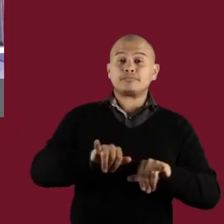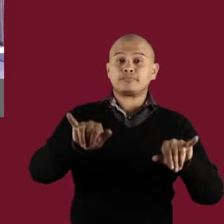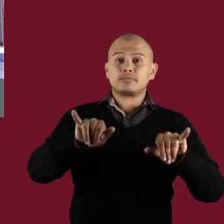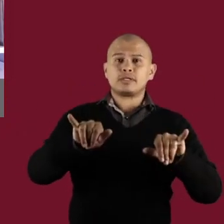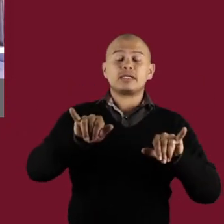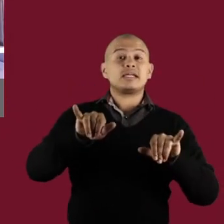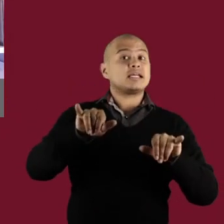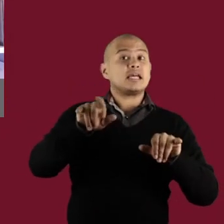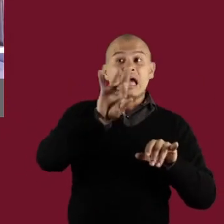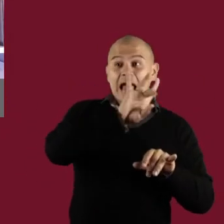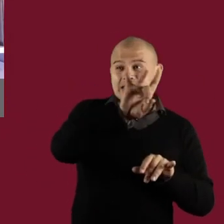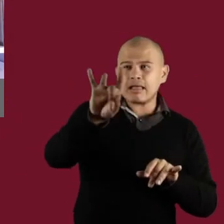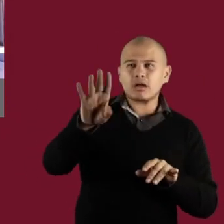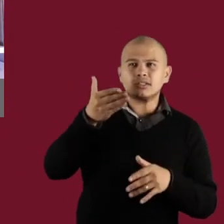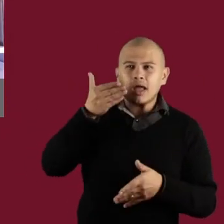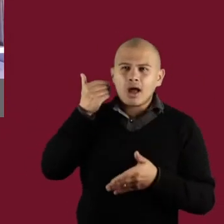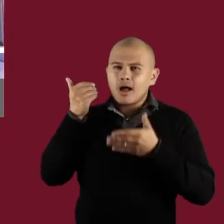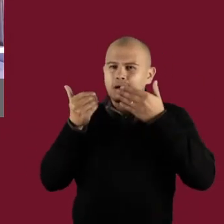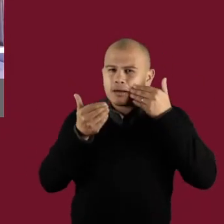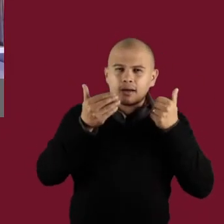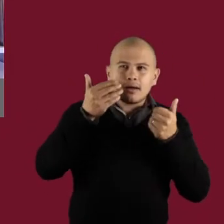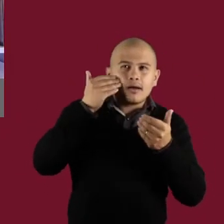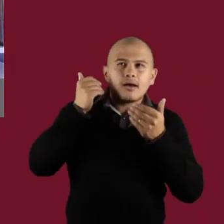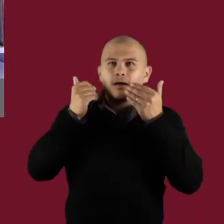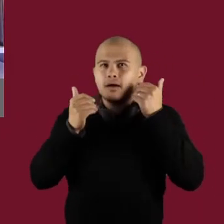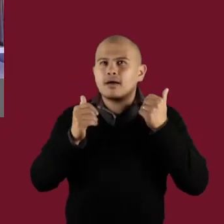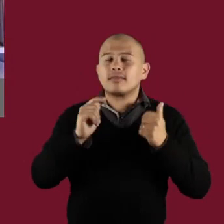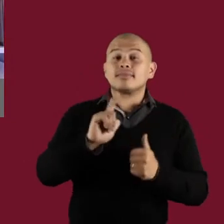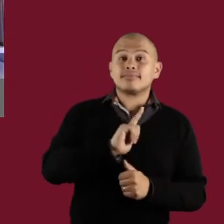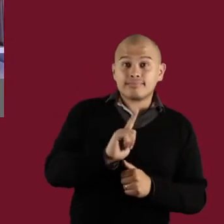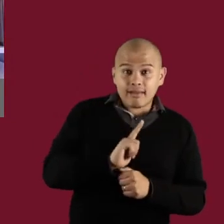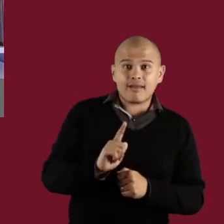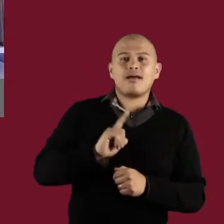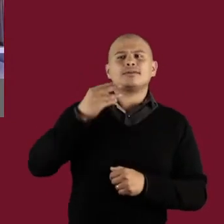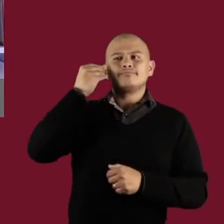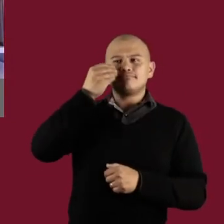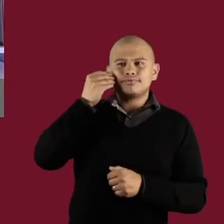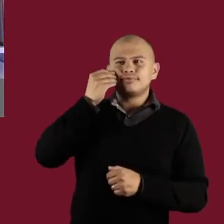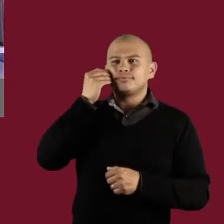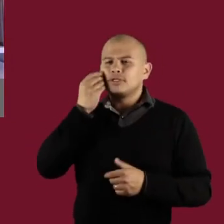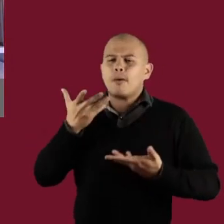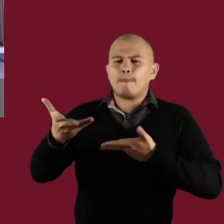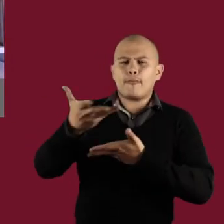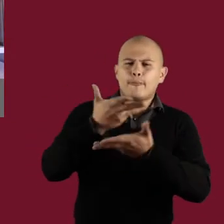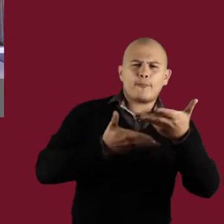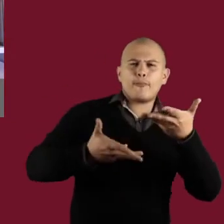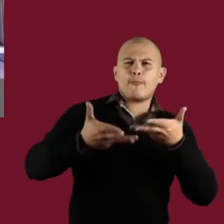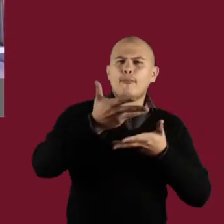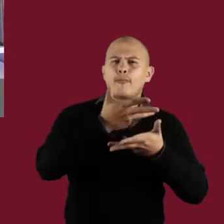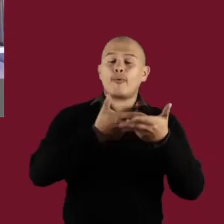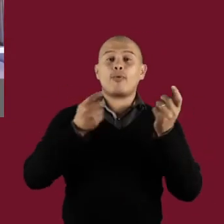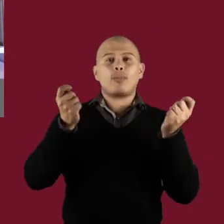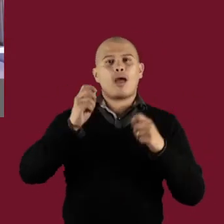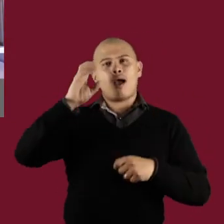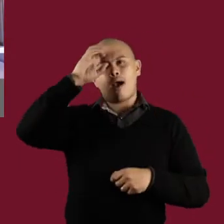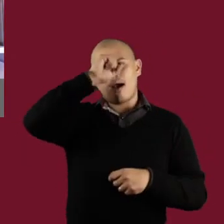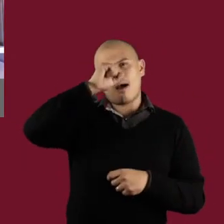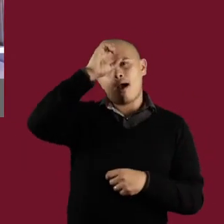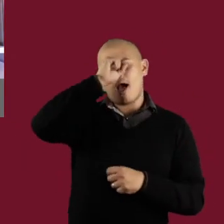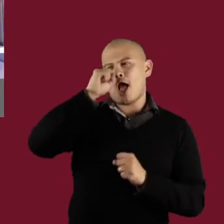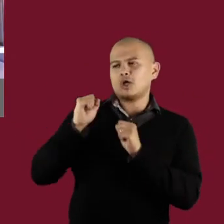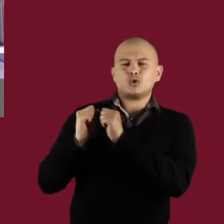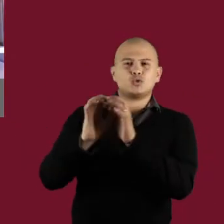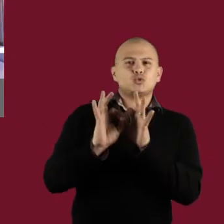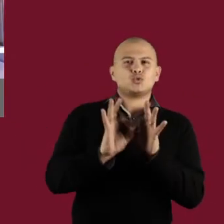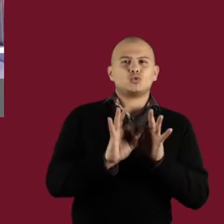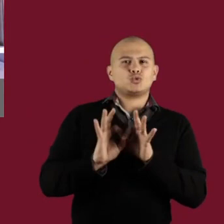a respeitar a diversidade, a aprender um pouco mais um do outro, a, vamos dizer,